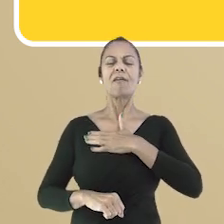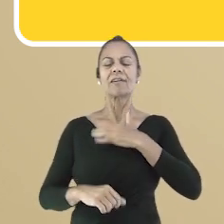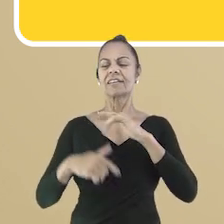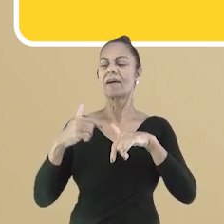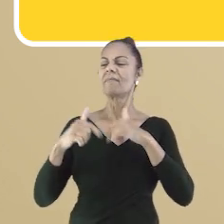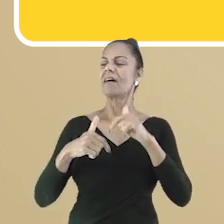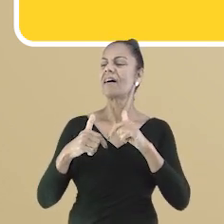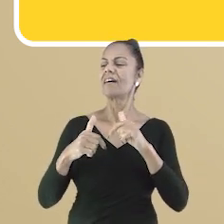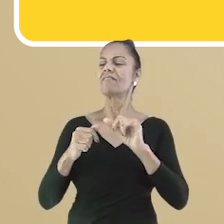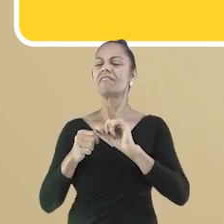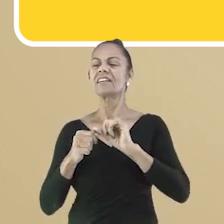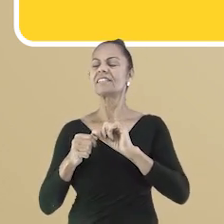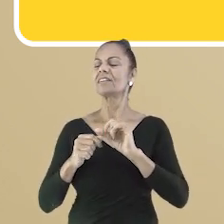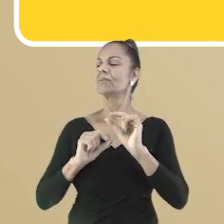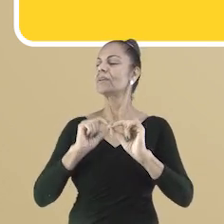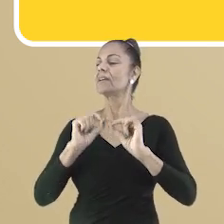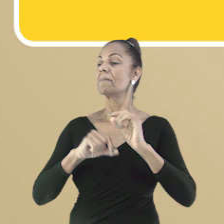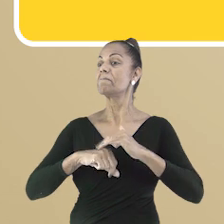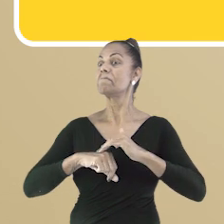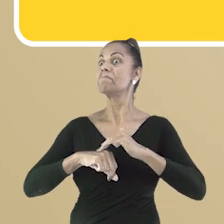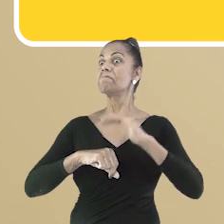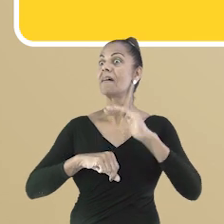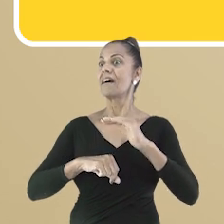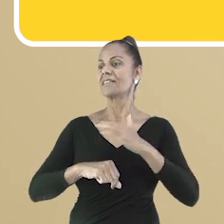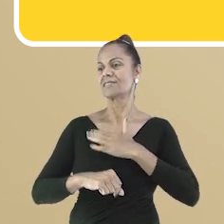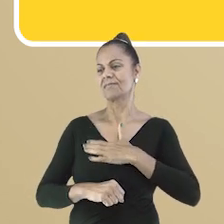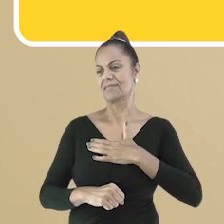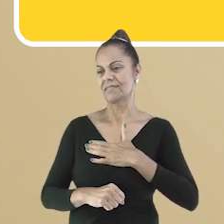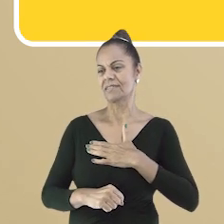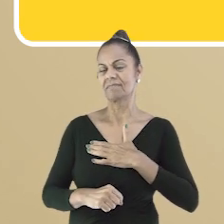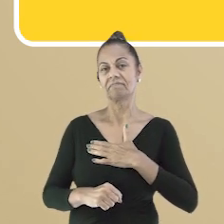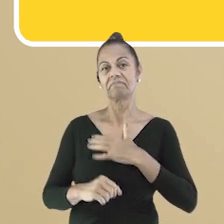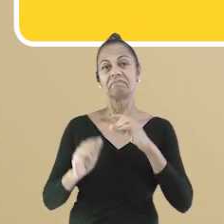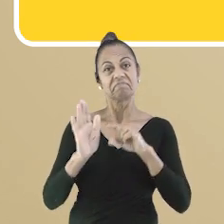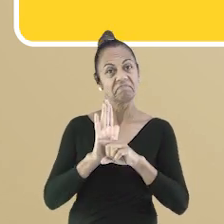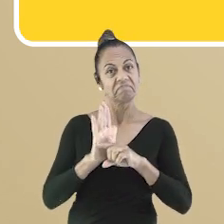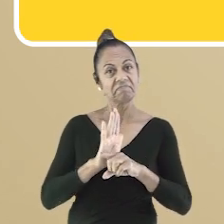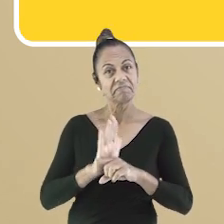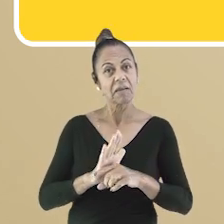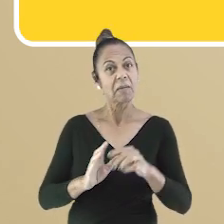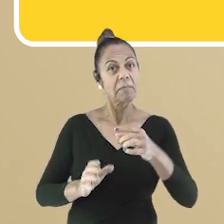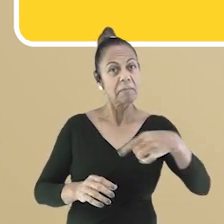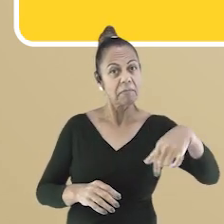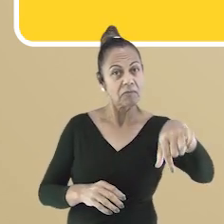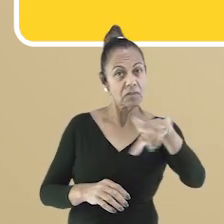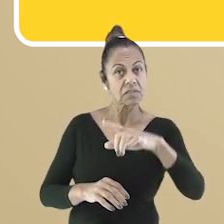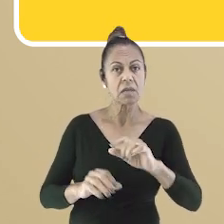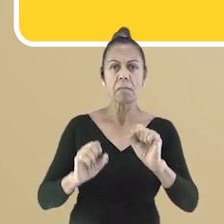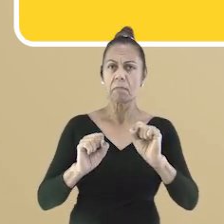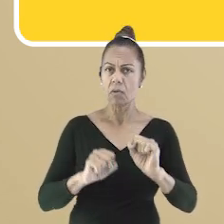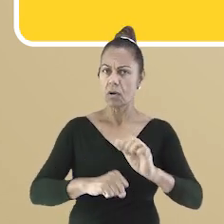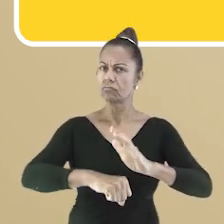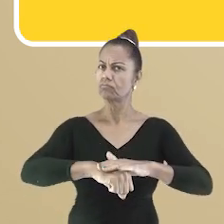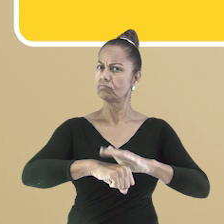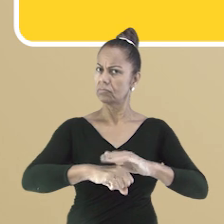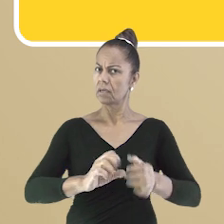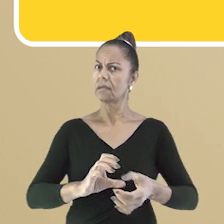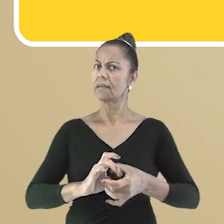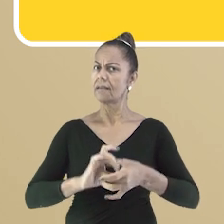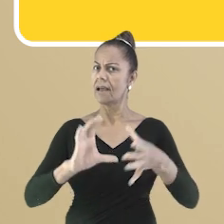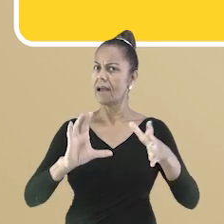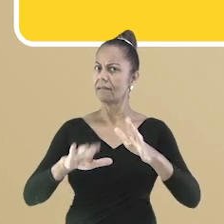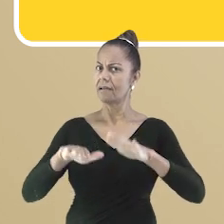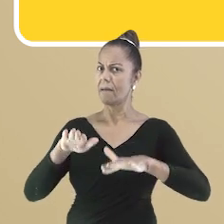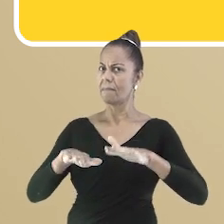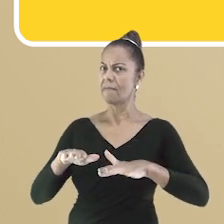profissão? O que você mais gosta no seu trabalho? Essas são algumas sugestões, mas você pode criar suas